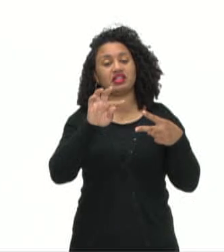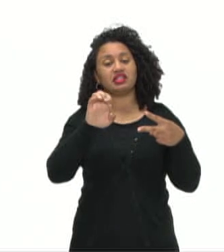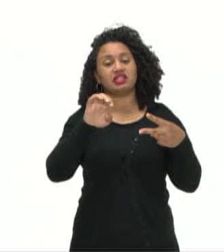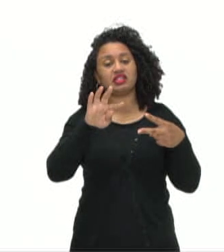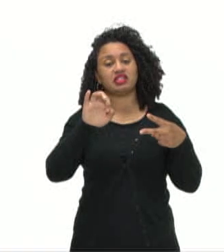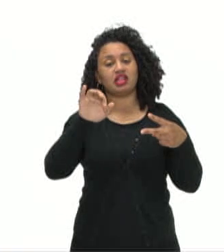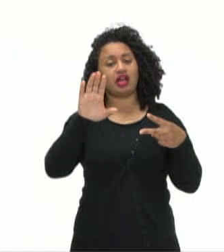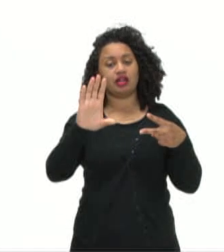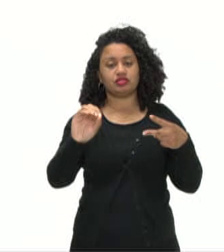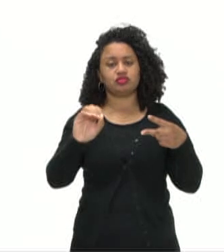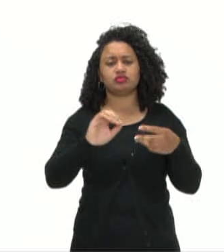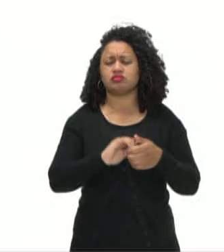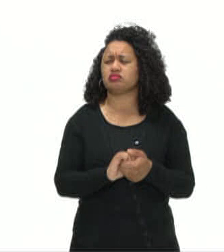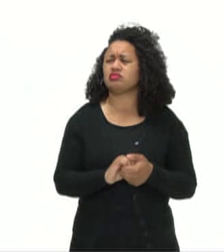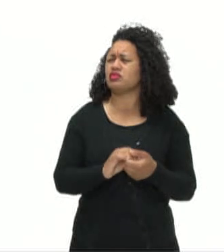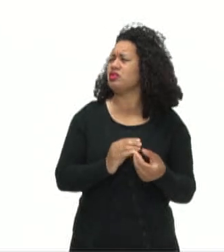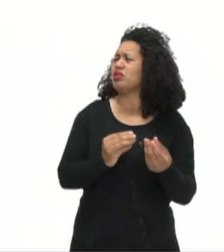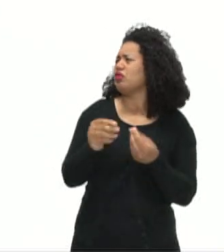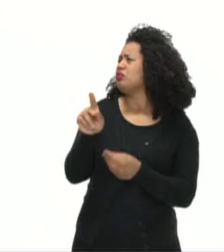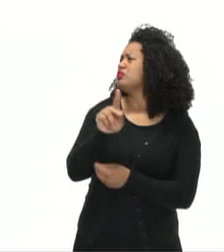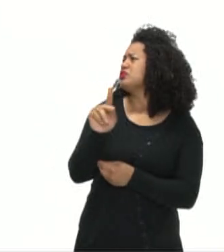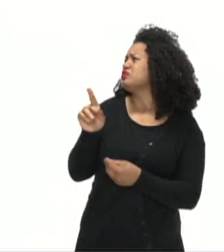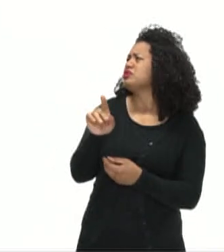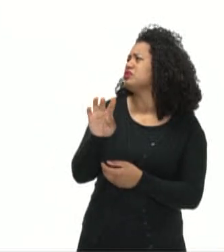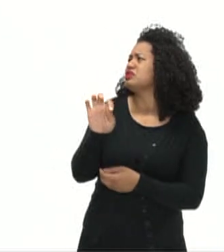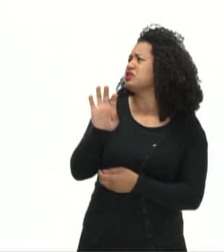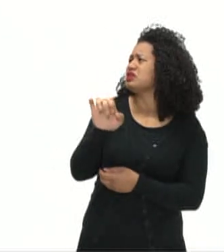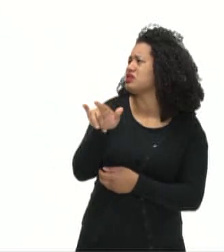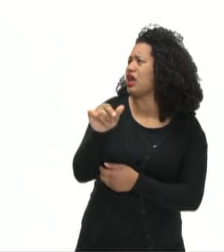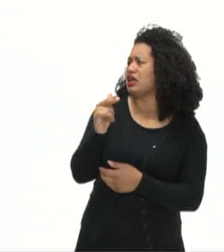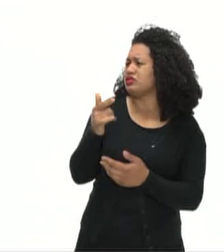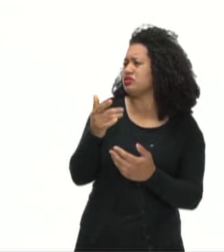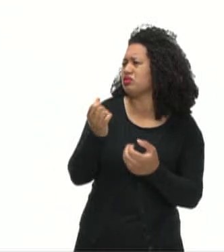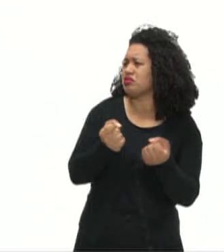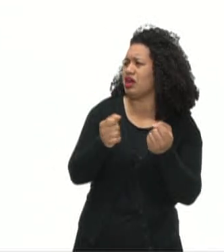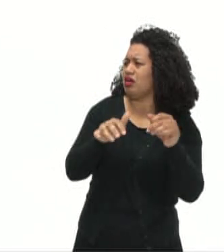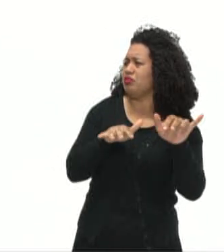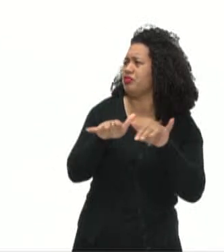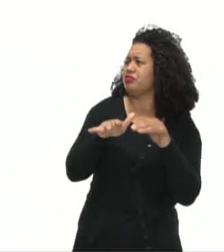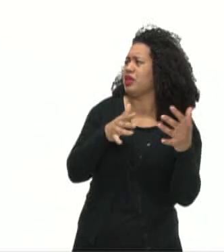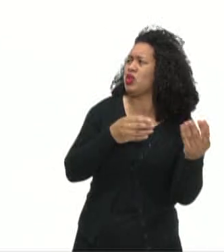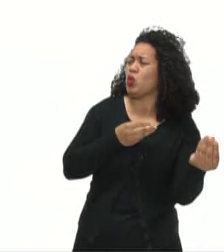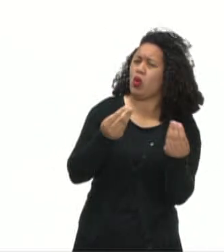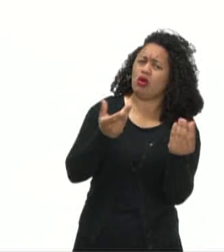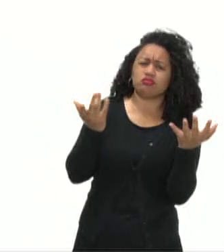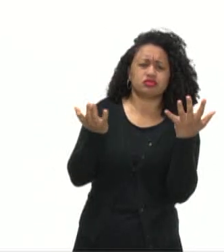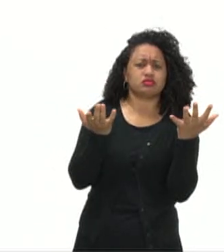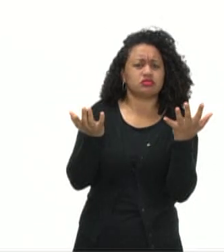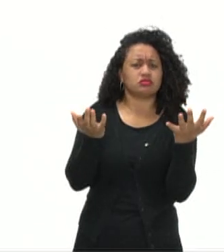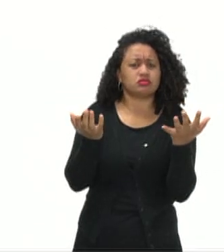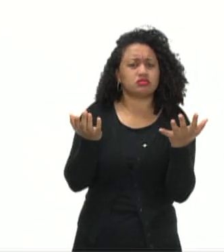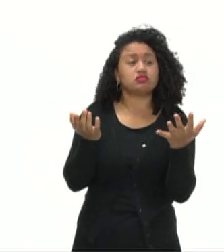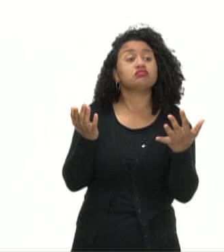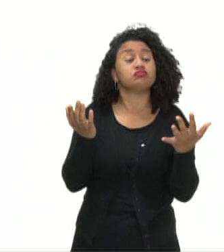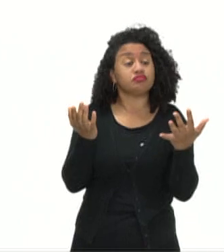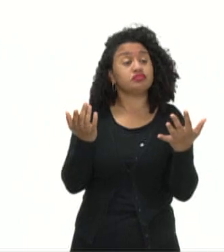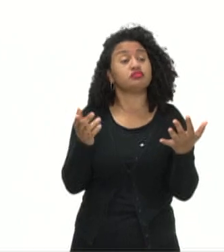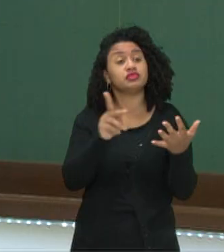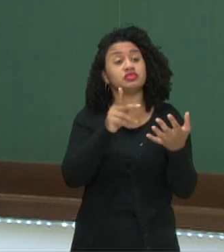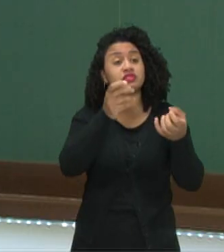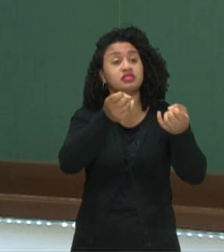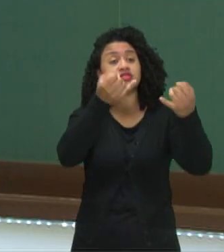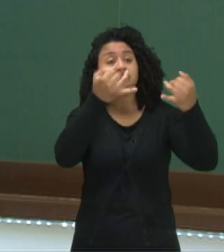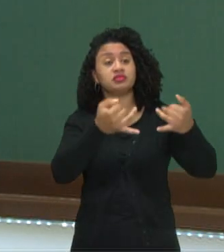estático. Como assim, professor, estático? Você tá maluco? Né? Não. Pô, o professor acabou de falar